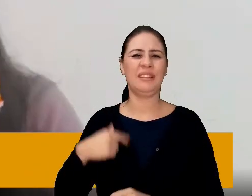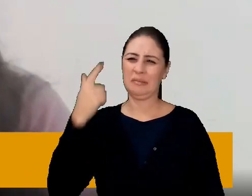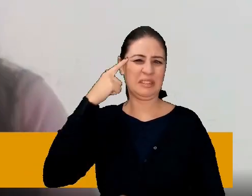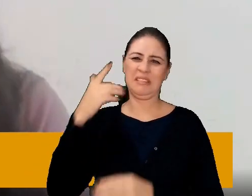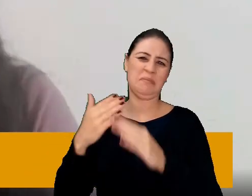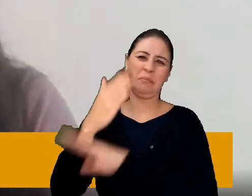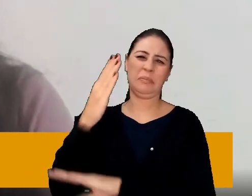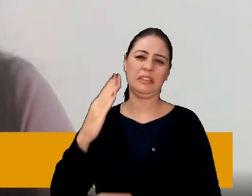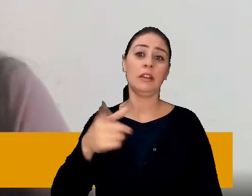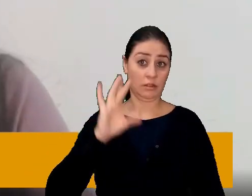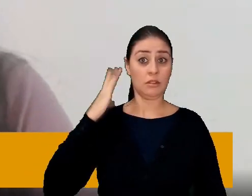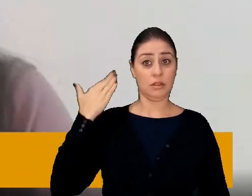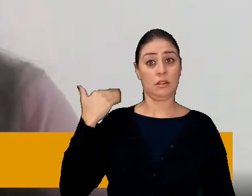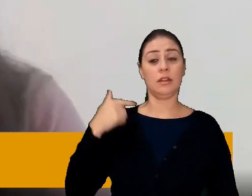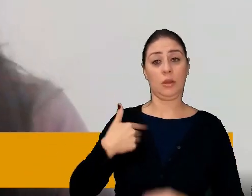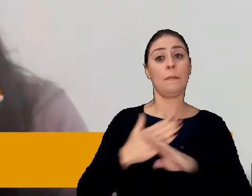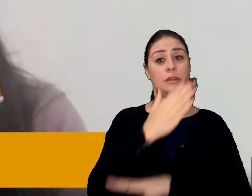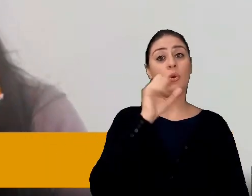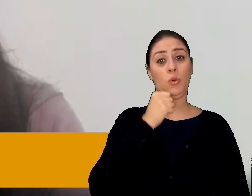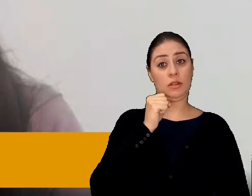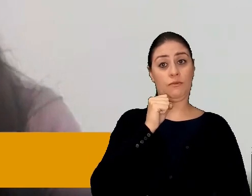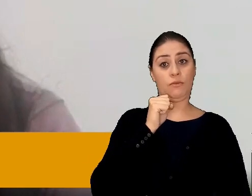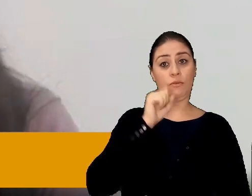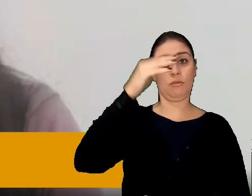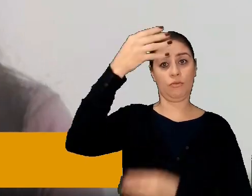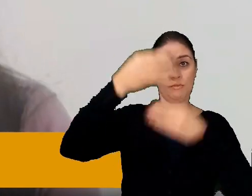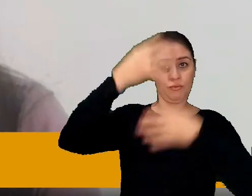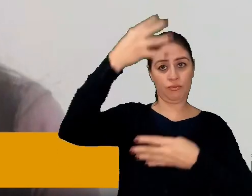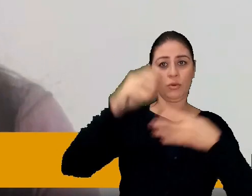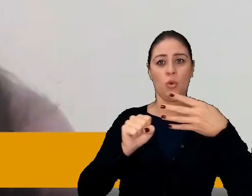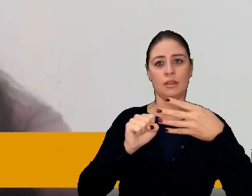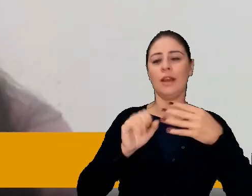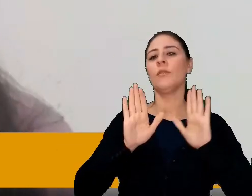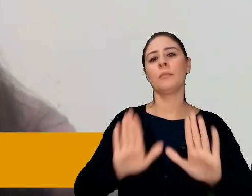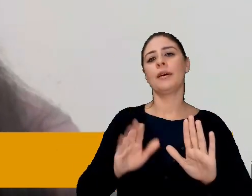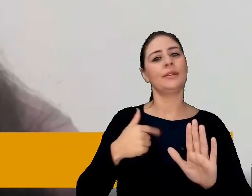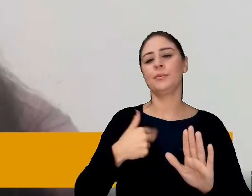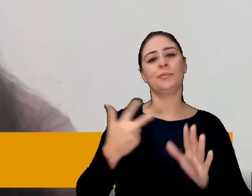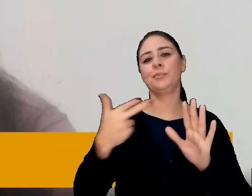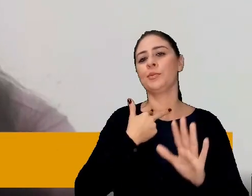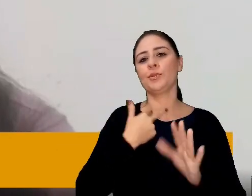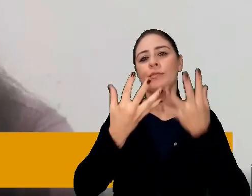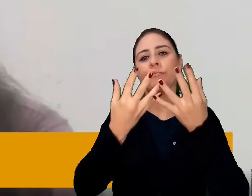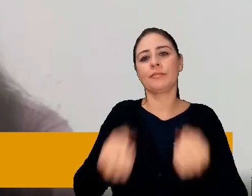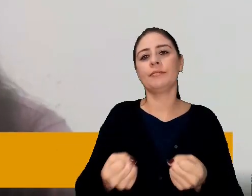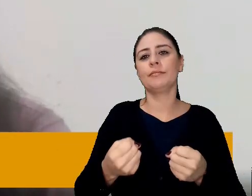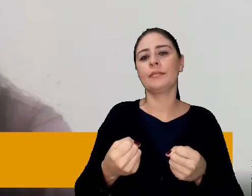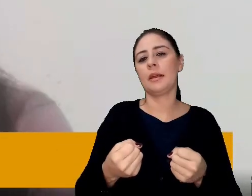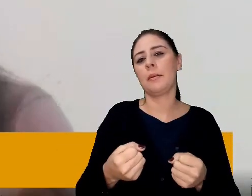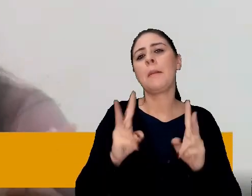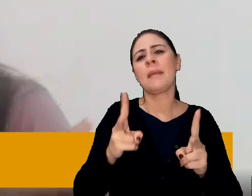passei, né? Daquela outra vez eu tinha passado em 8º e não tinha concluído, né? Que o reitor falou que não podia me aceitar, mesmo que eu